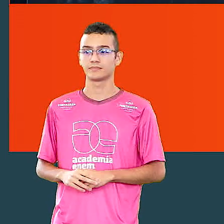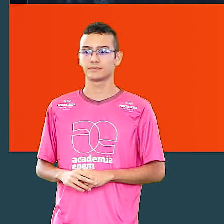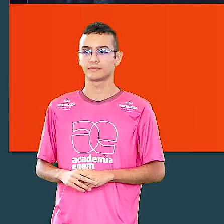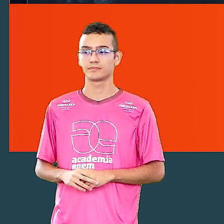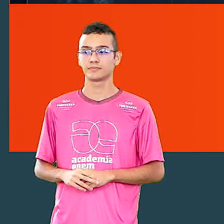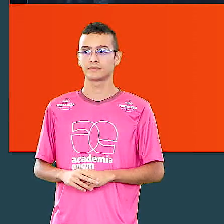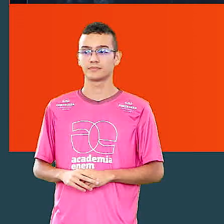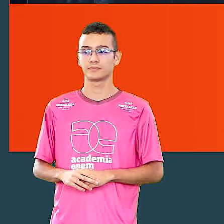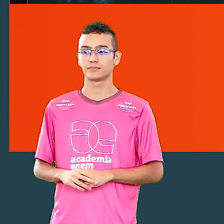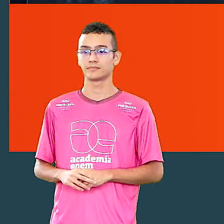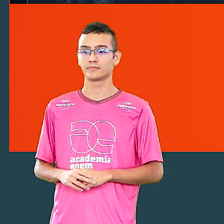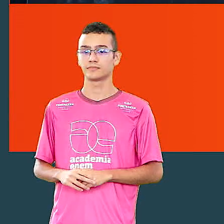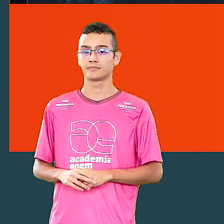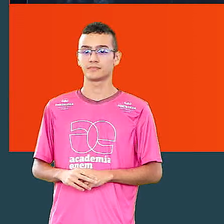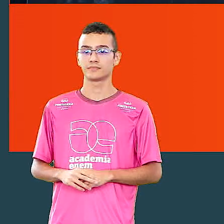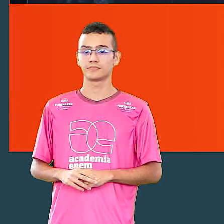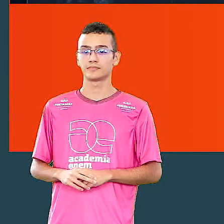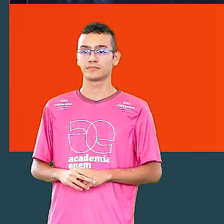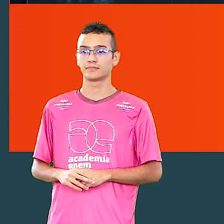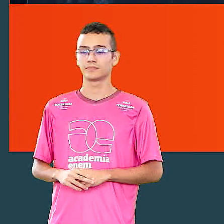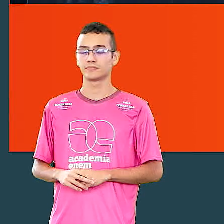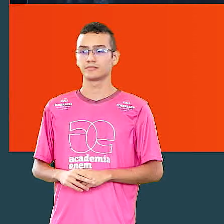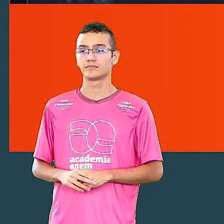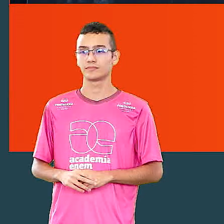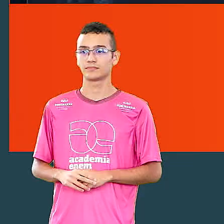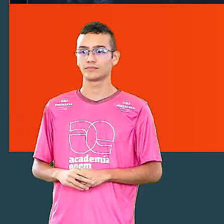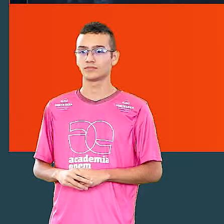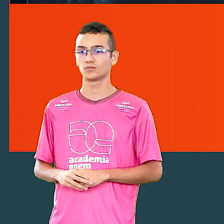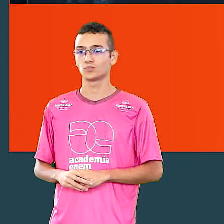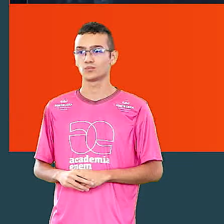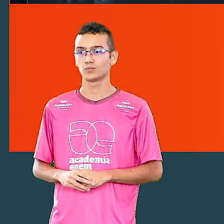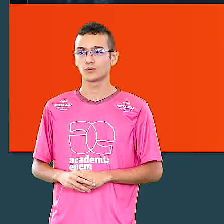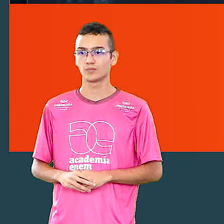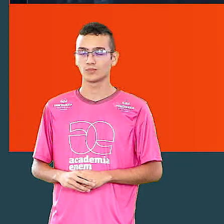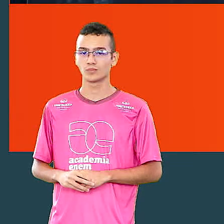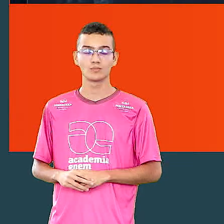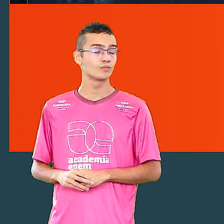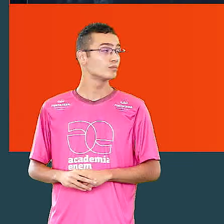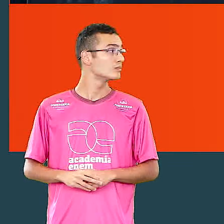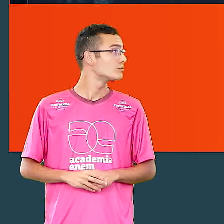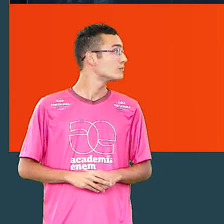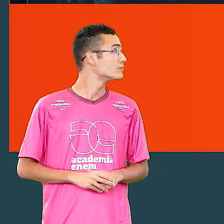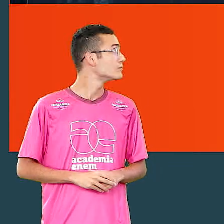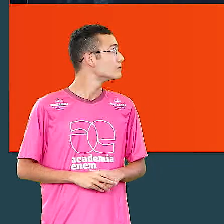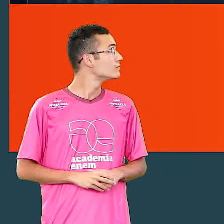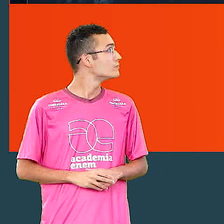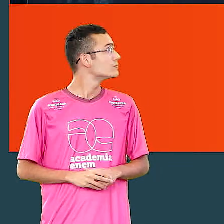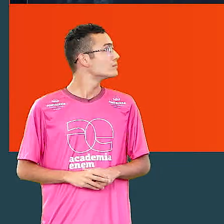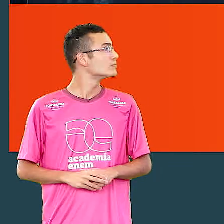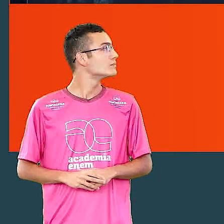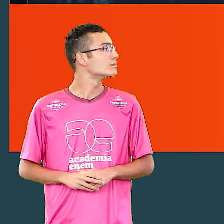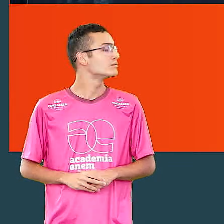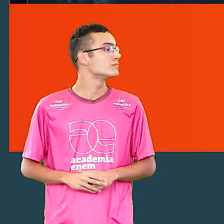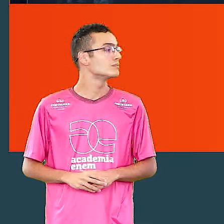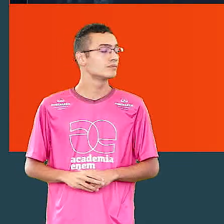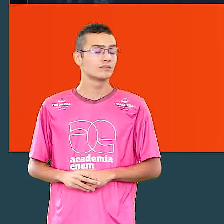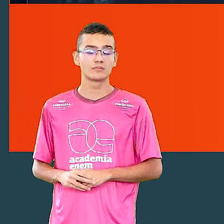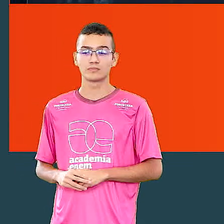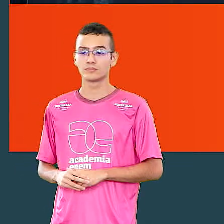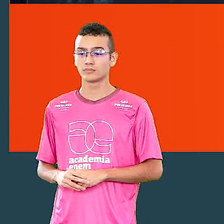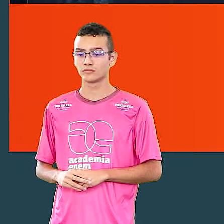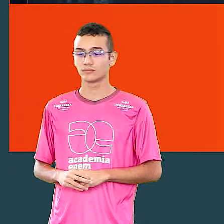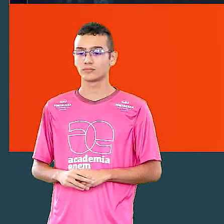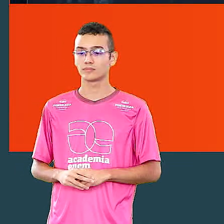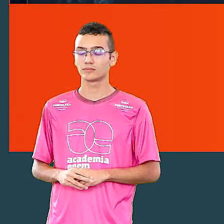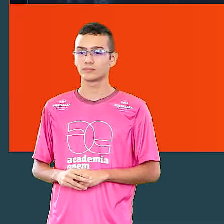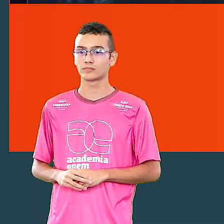Como liberal, Obama poderia ter utilizado os argumentos do filósofo alemão Immanuel Kant, que também defendeu na sua